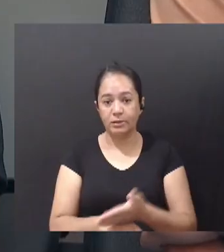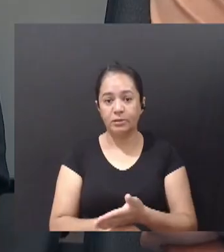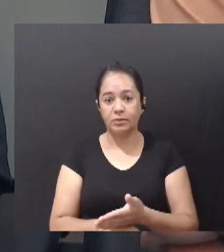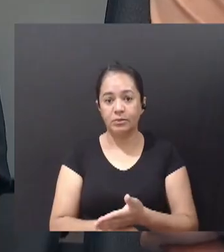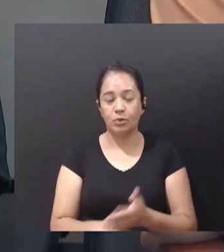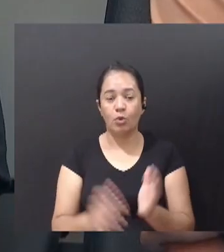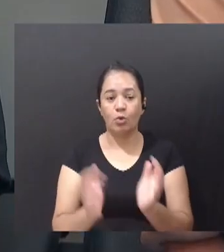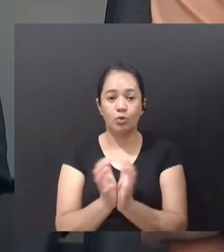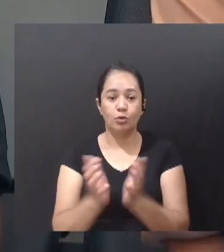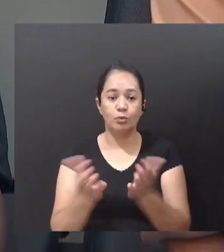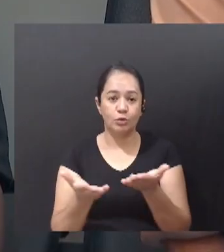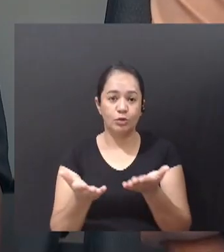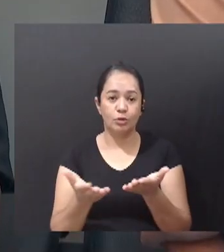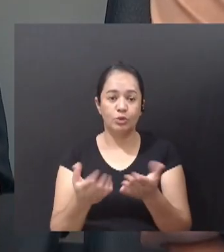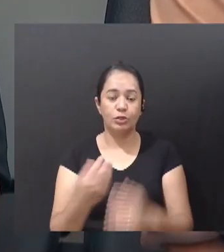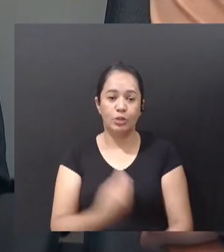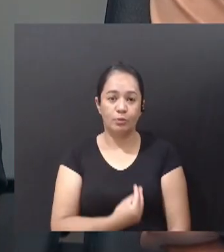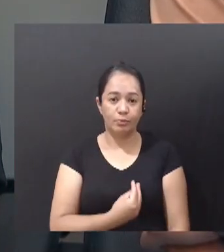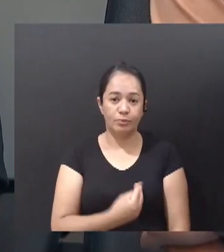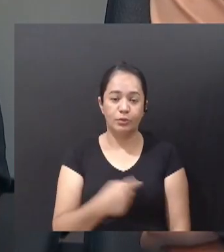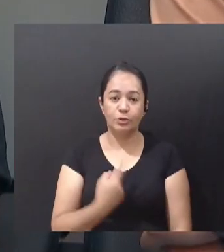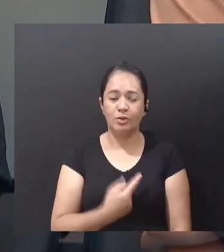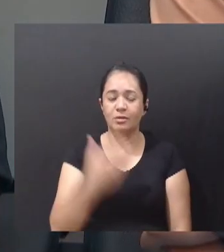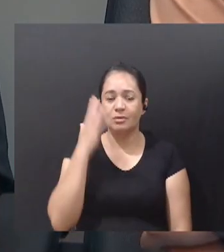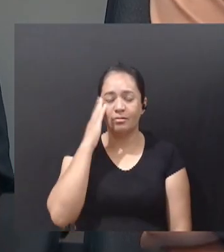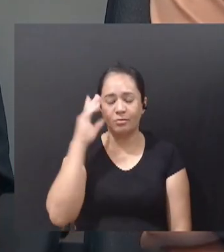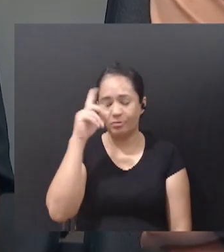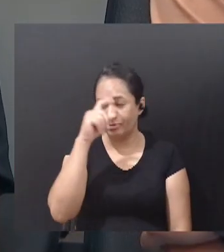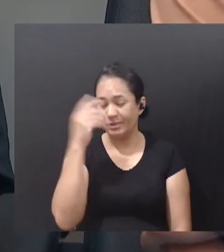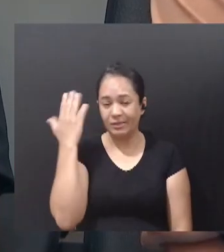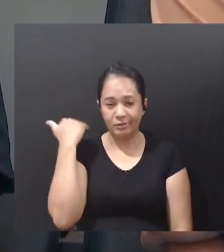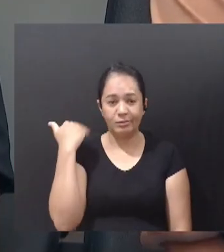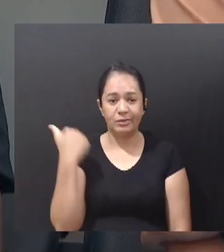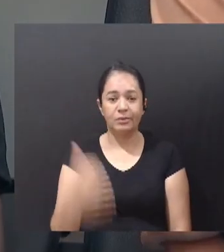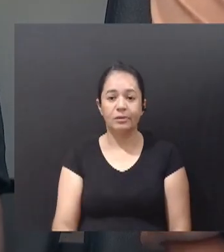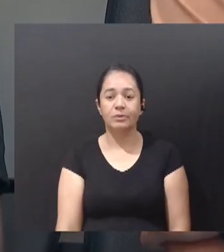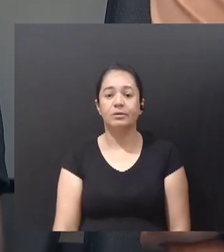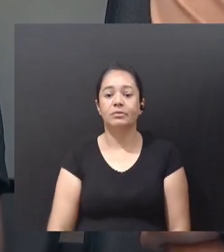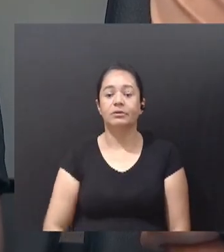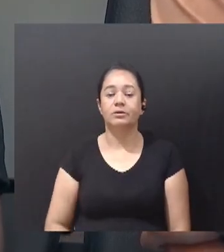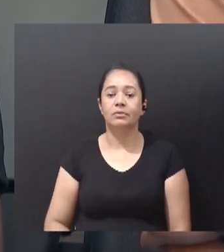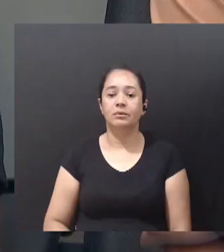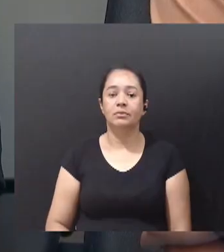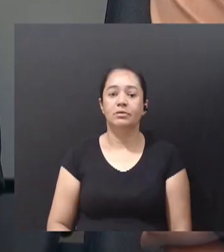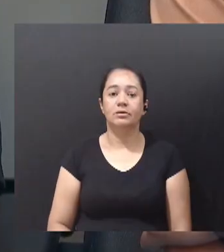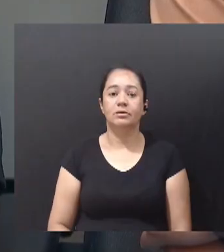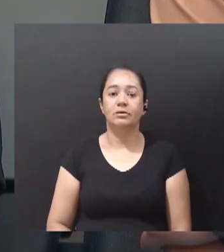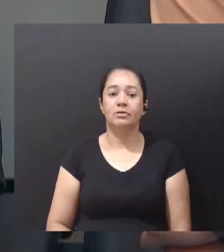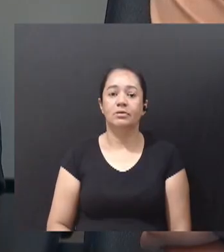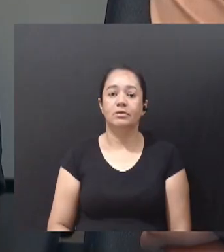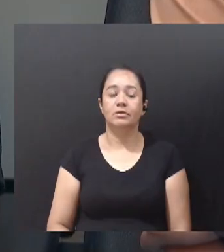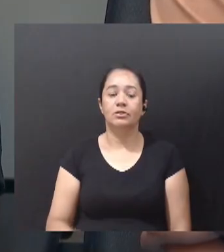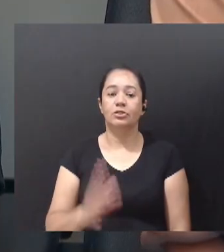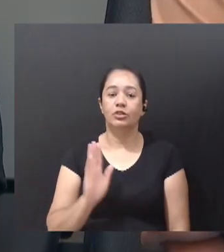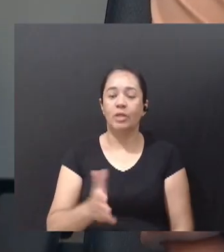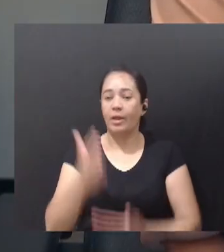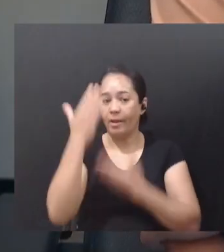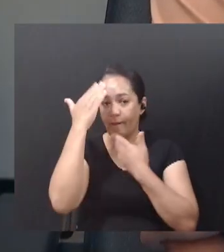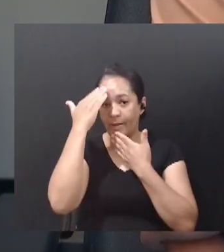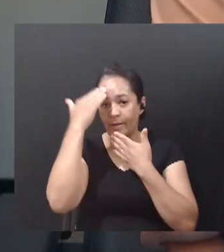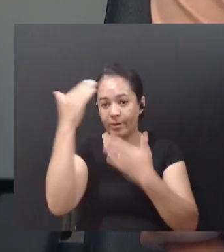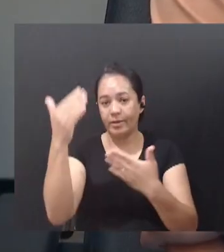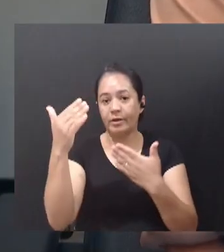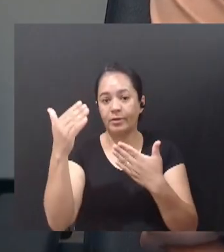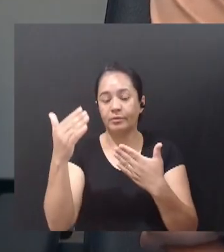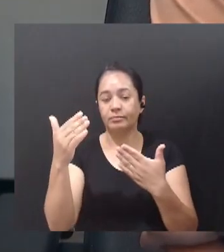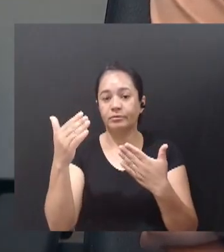hoje. E a gente sabe da dificuldade que era nesse momento aí, né? Então eu queria desde já agradecer ao olhar